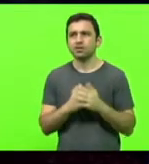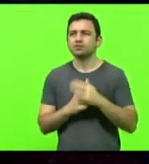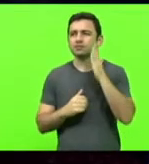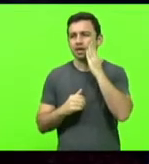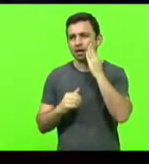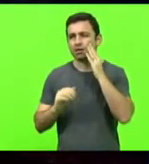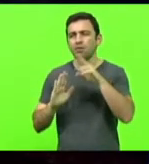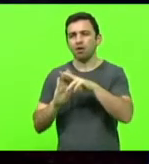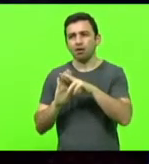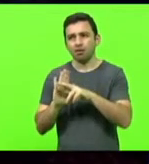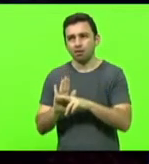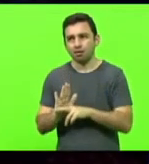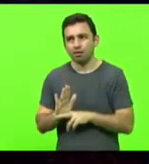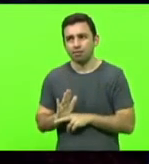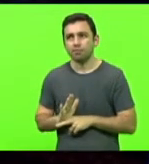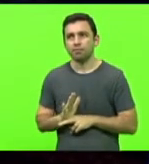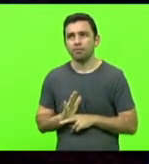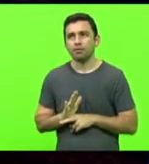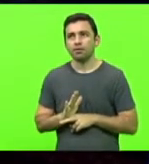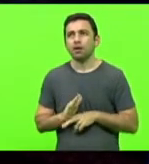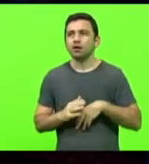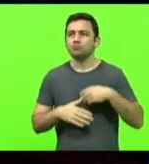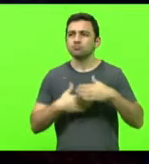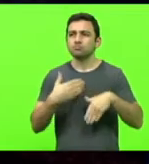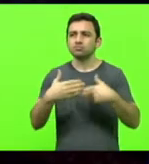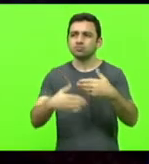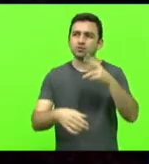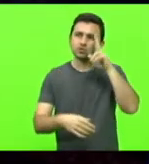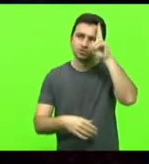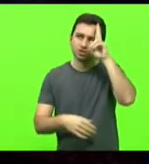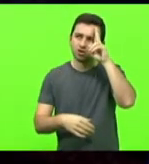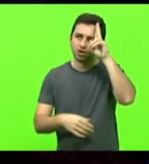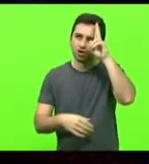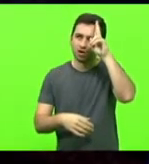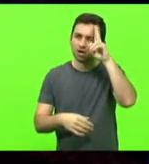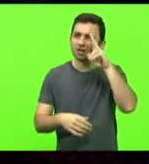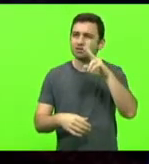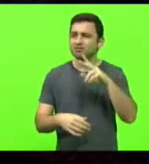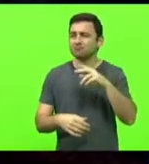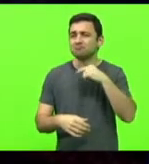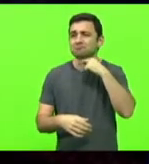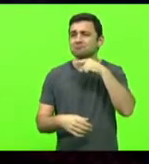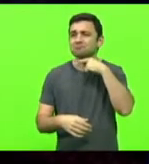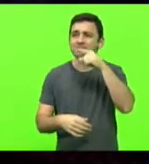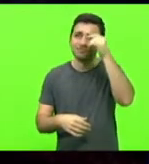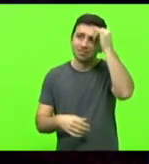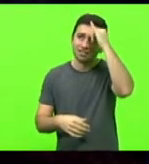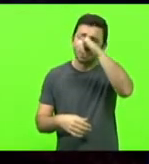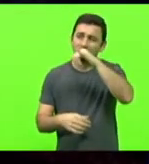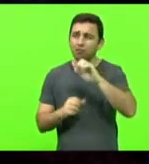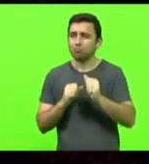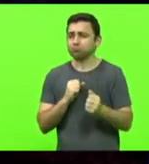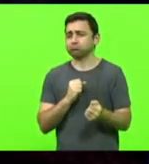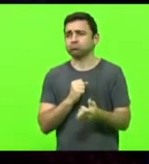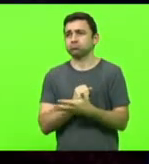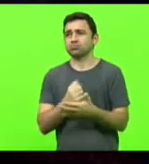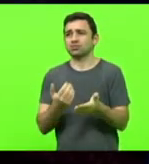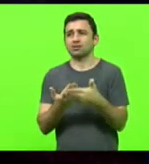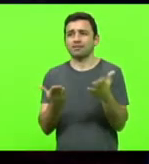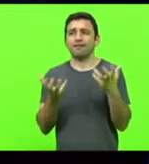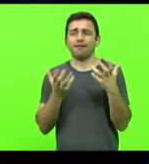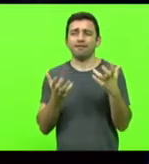regras que, ao longo da história, também não têm evitado nesse país a corrupção para aqueles que o querem